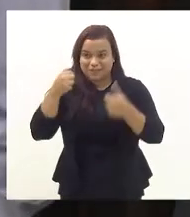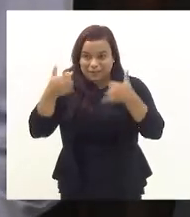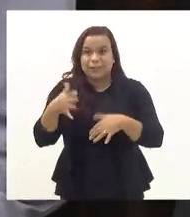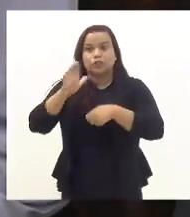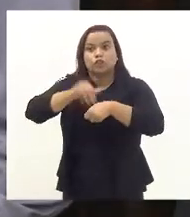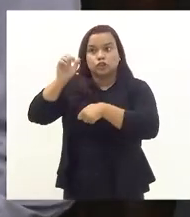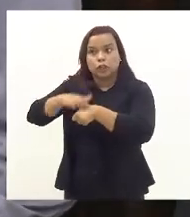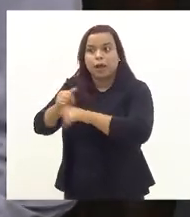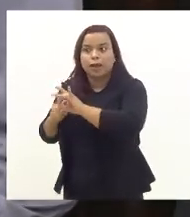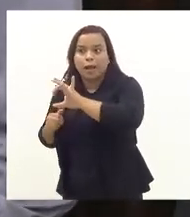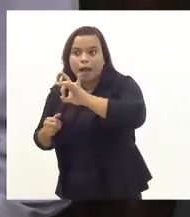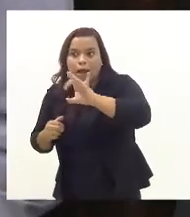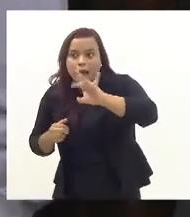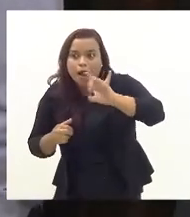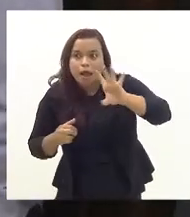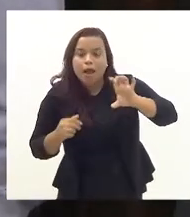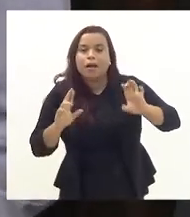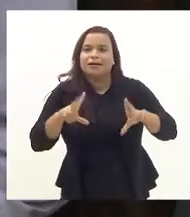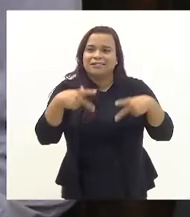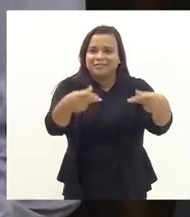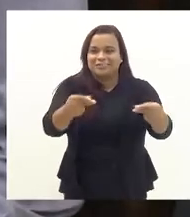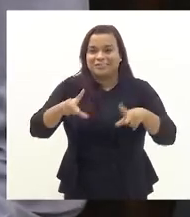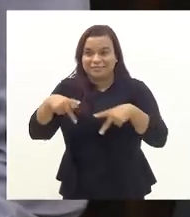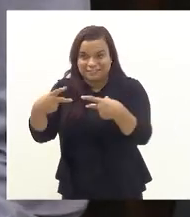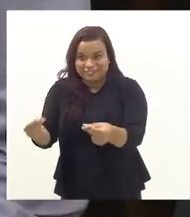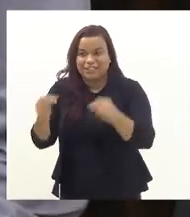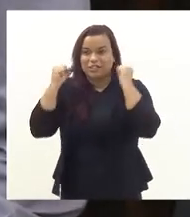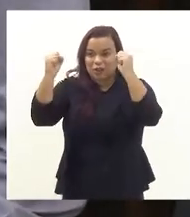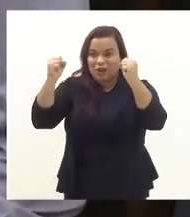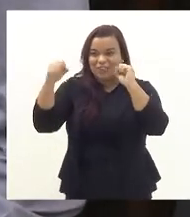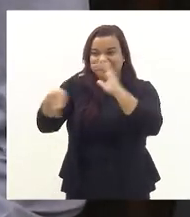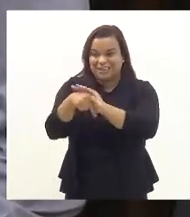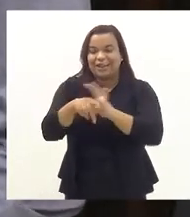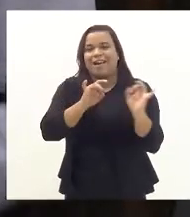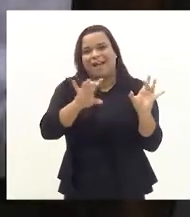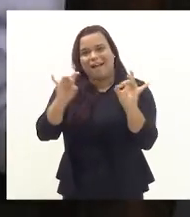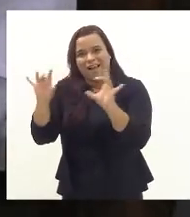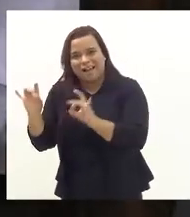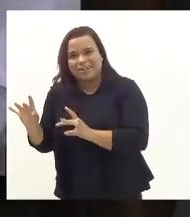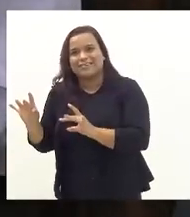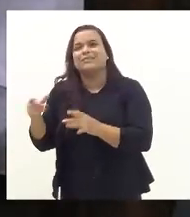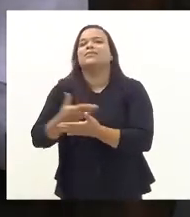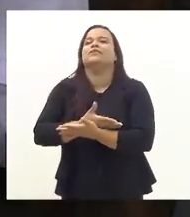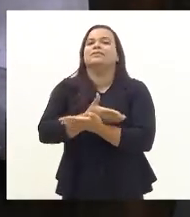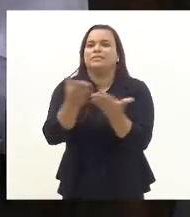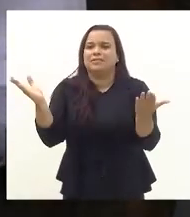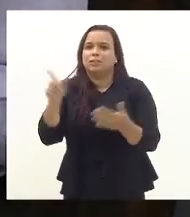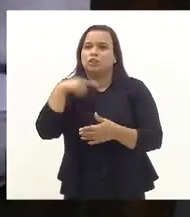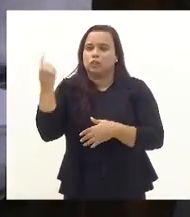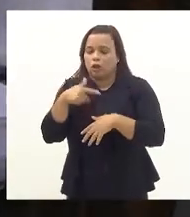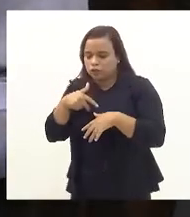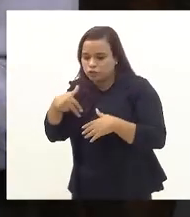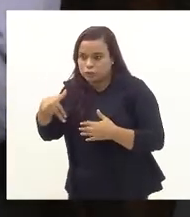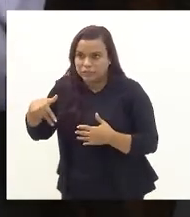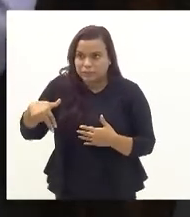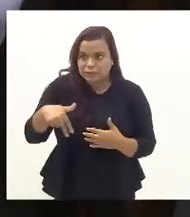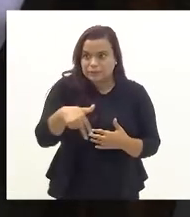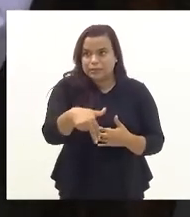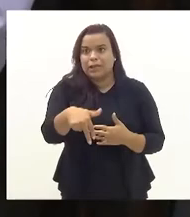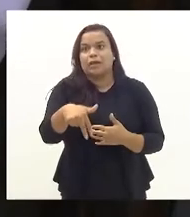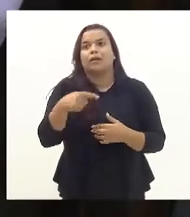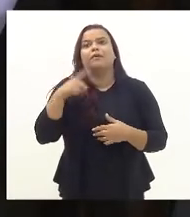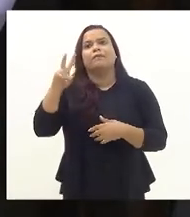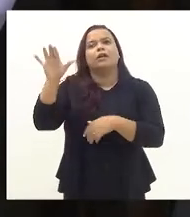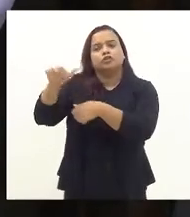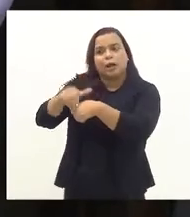chamada nominal de cada agraciado, de cada torcida. E vocês, vamos descer, e vocês, né, conforme a